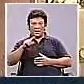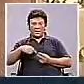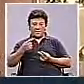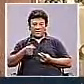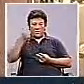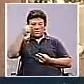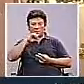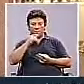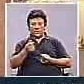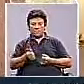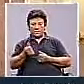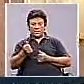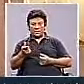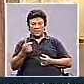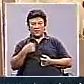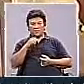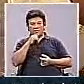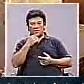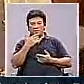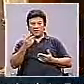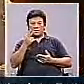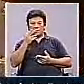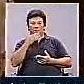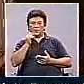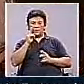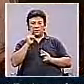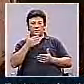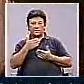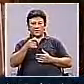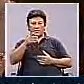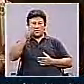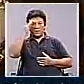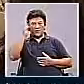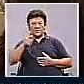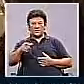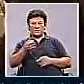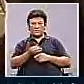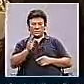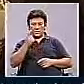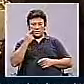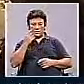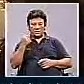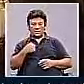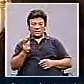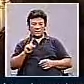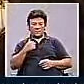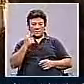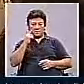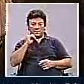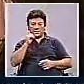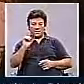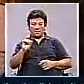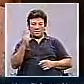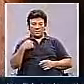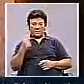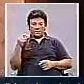domingo as coisas melhorem um bocadinho e possamos dar um bonito espetáculo. O é acha deste festival? Já a conhecia? Não, não conhecia. É a primeira